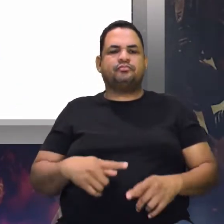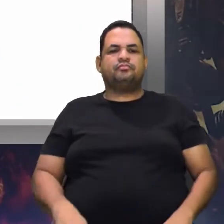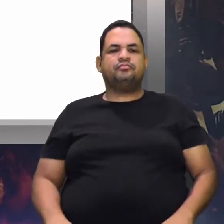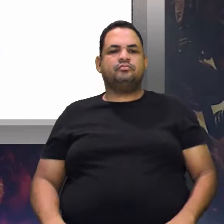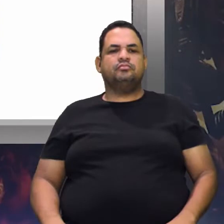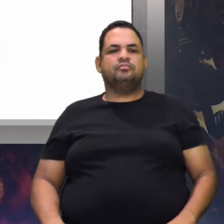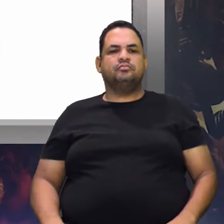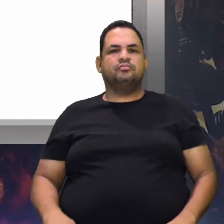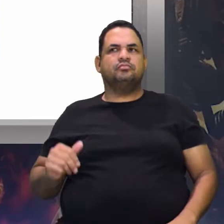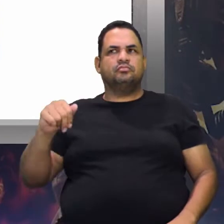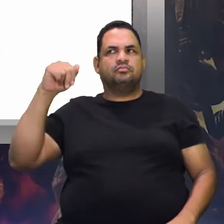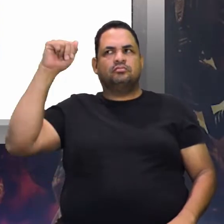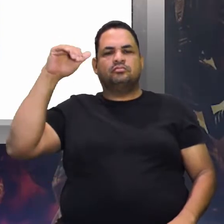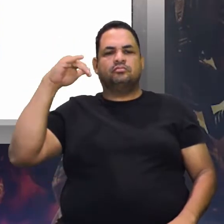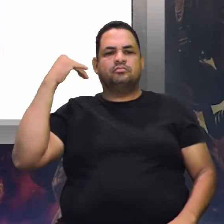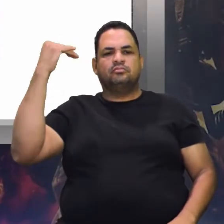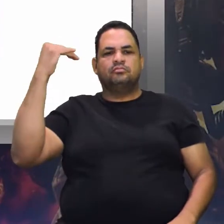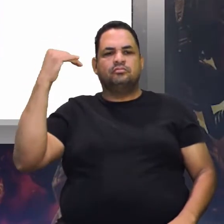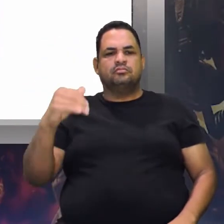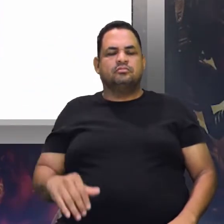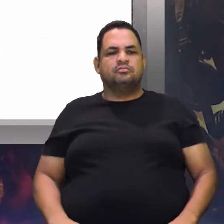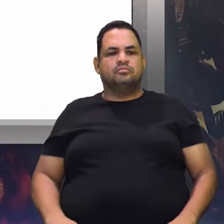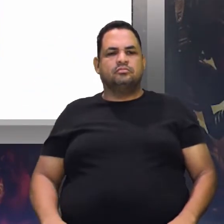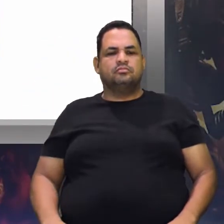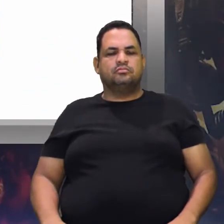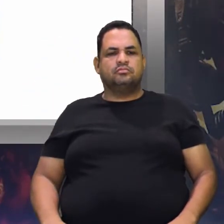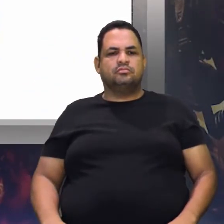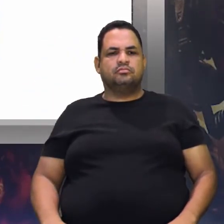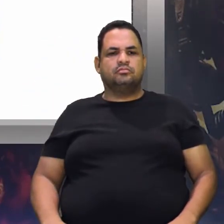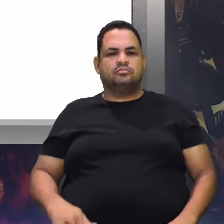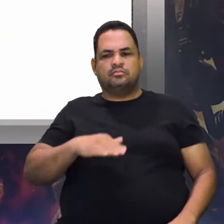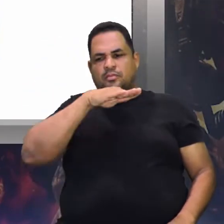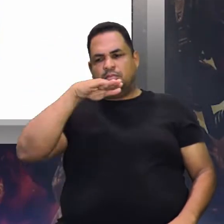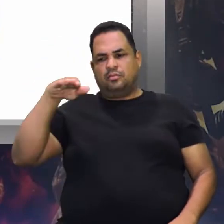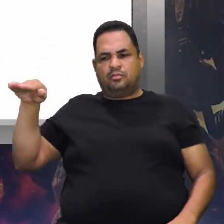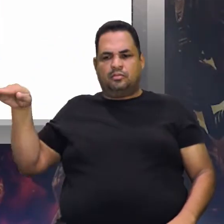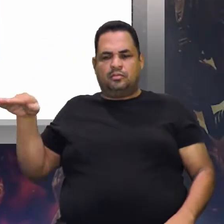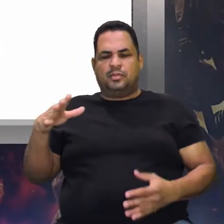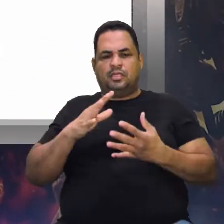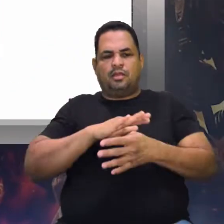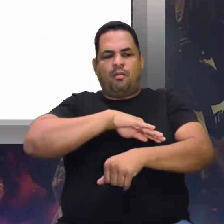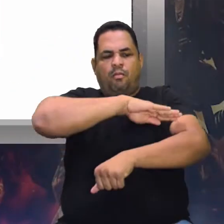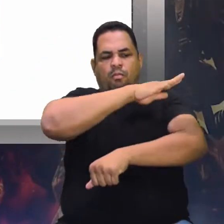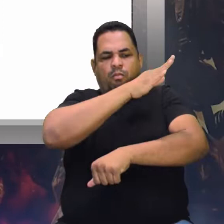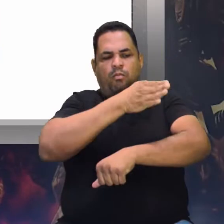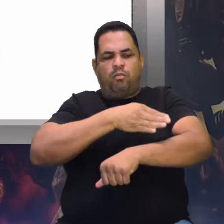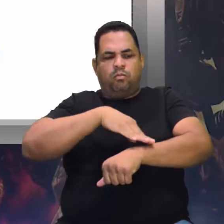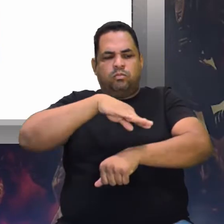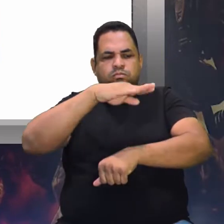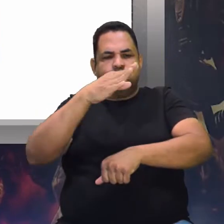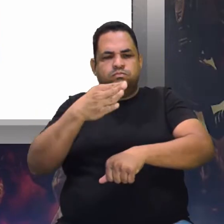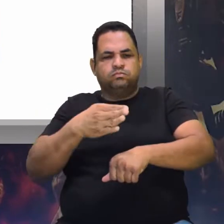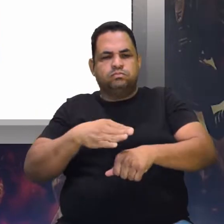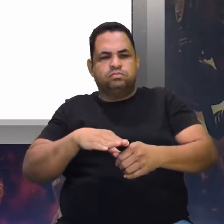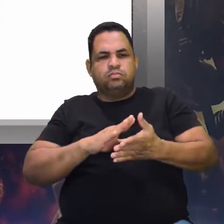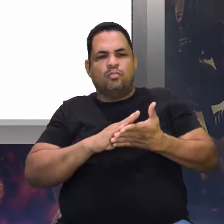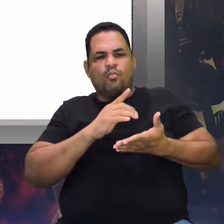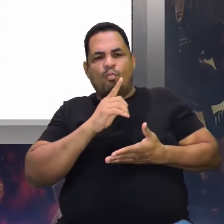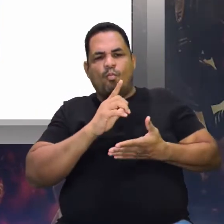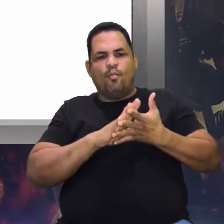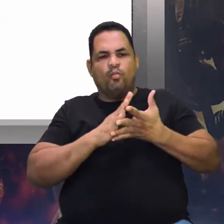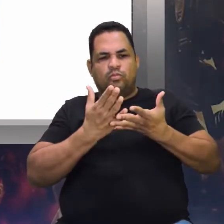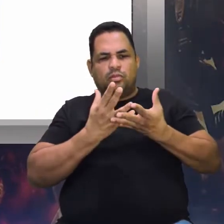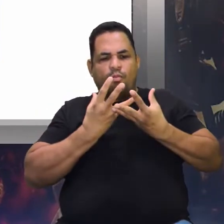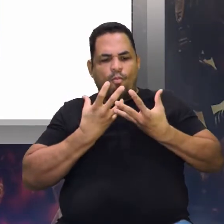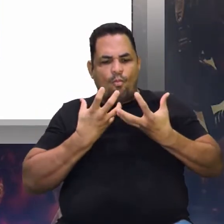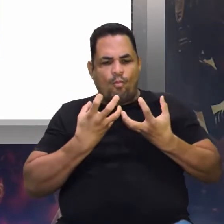fica ao norte, a África que é cortada no meio pelo deserto do Saara e a África